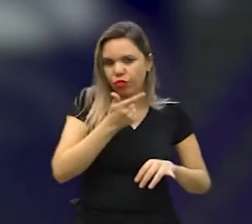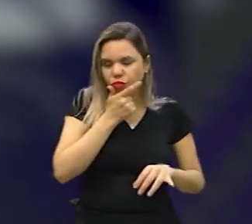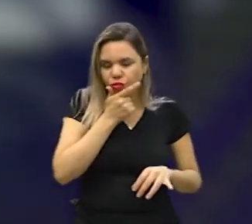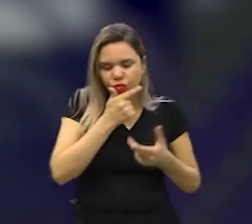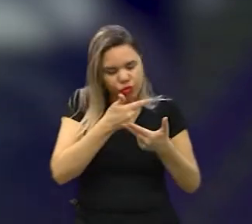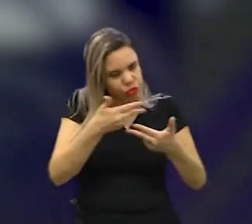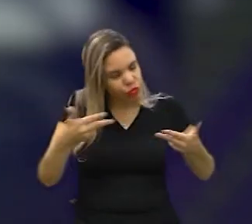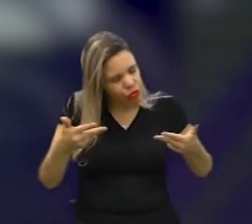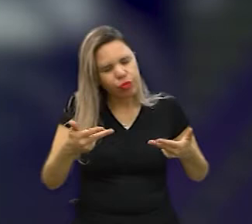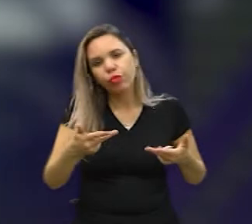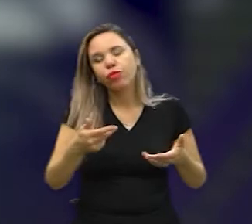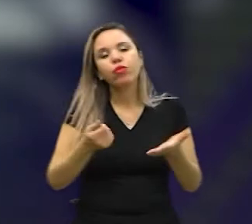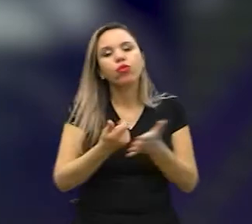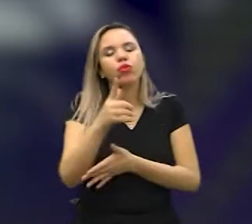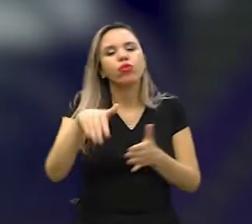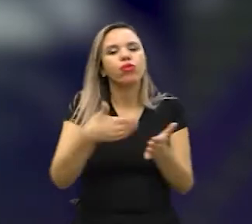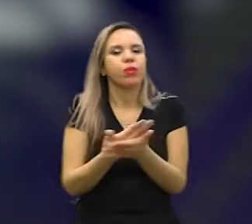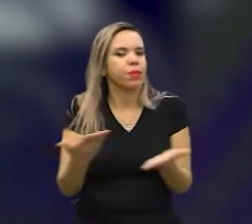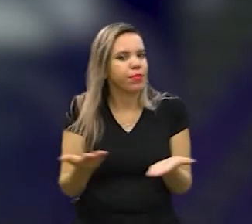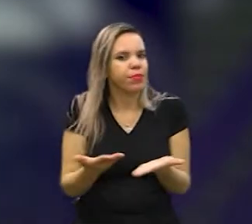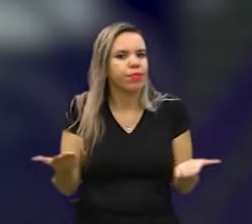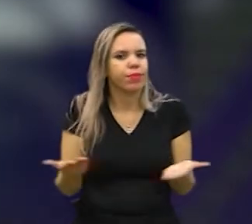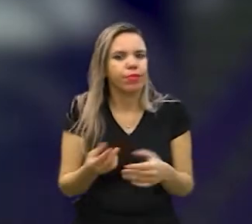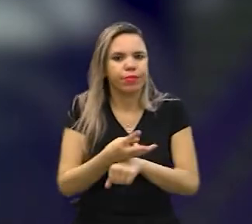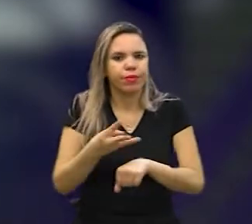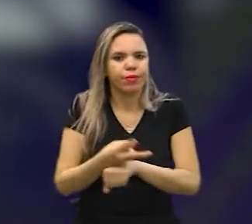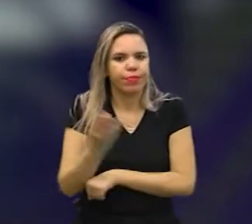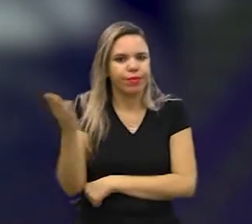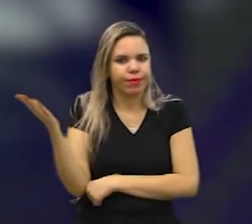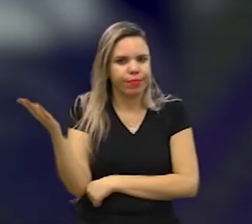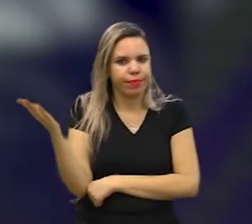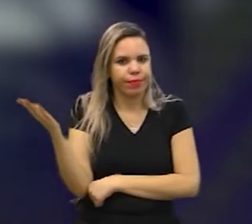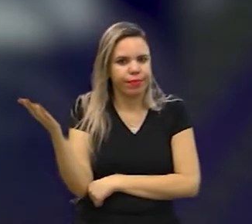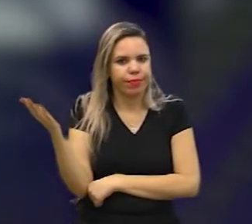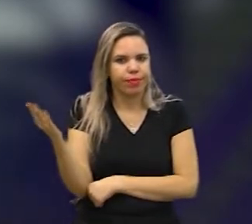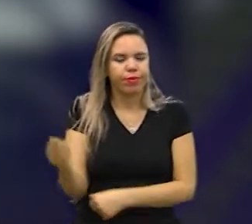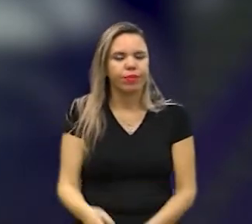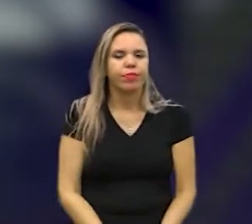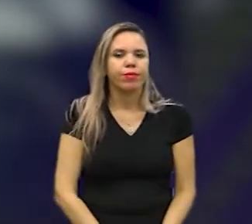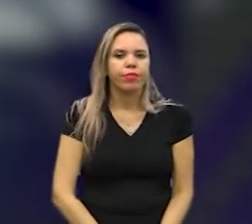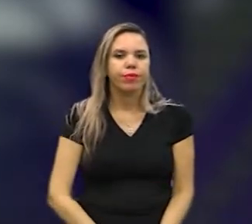mussarela e parmesão. As reservas vão até hoje pelo WhatsApp